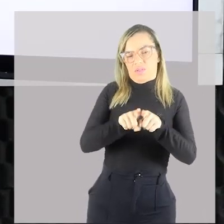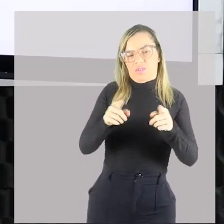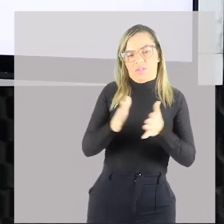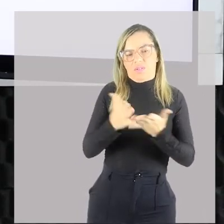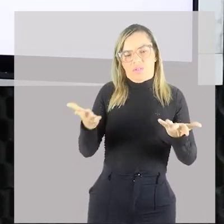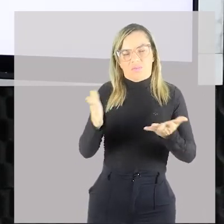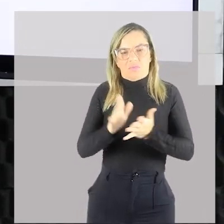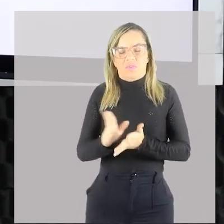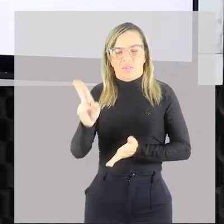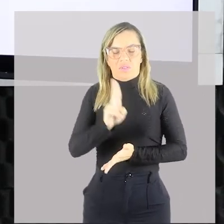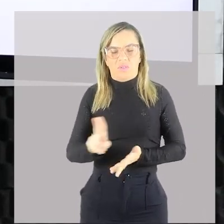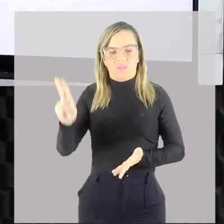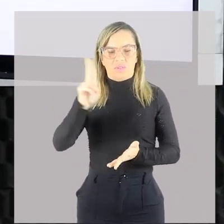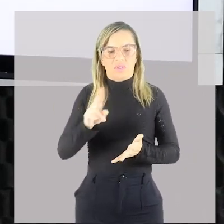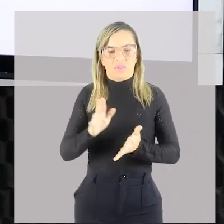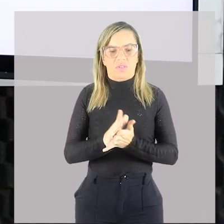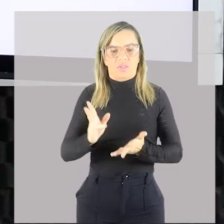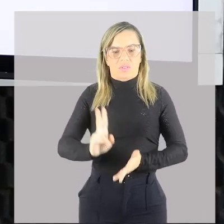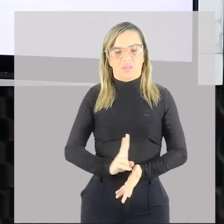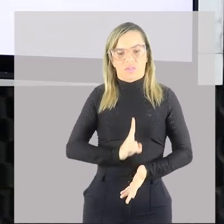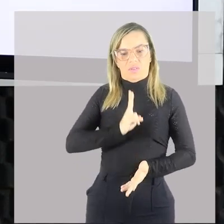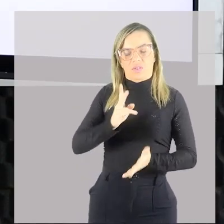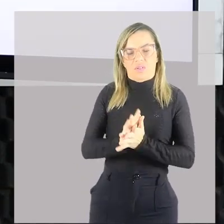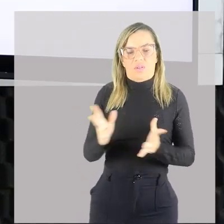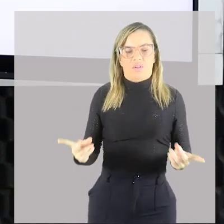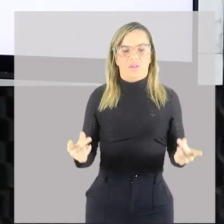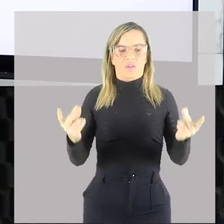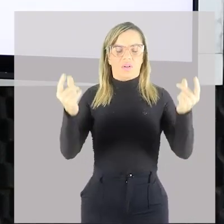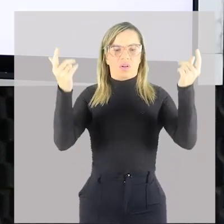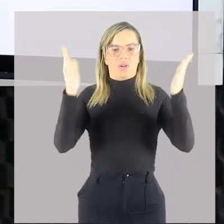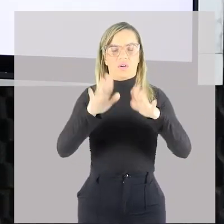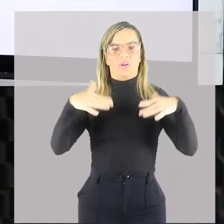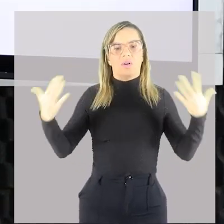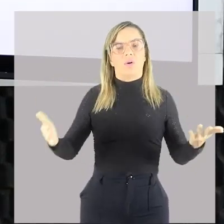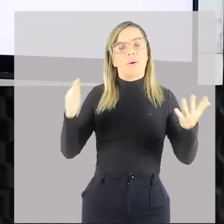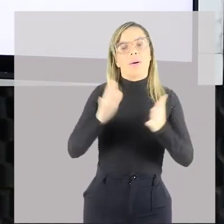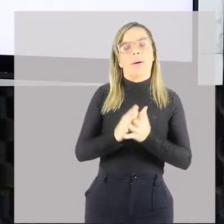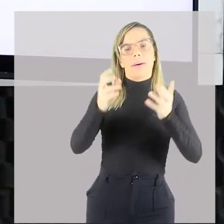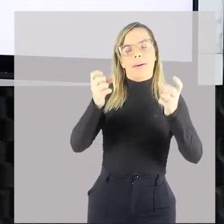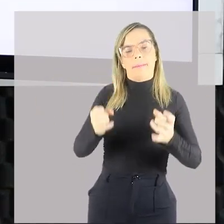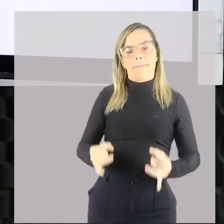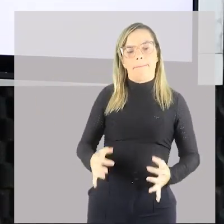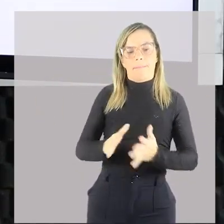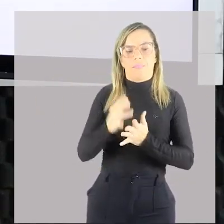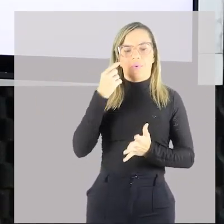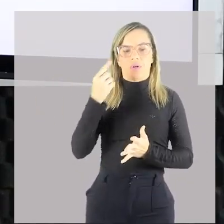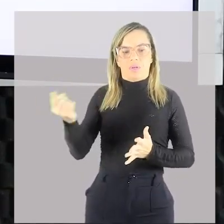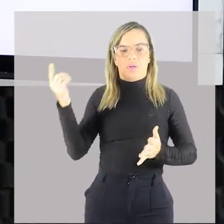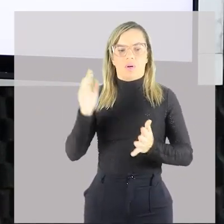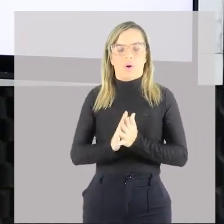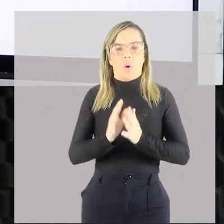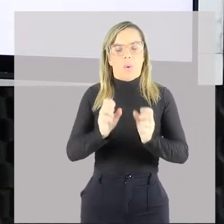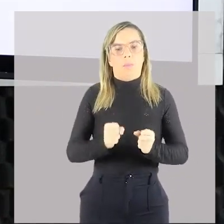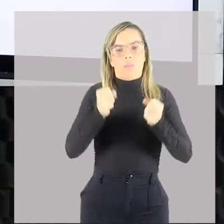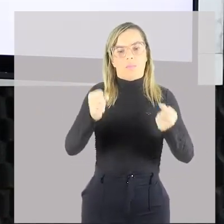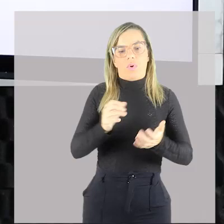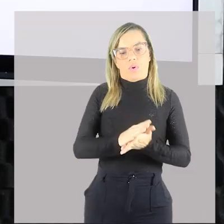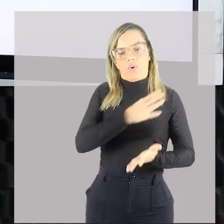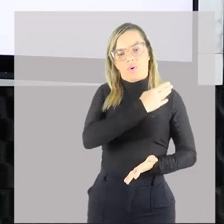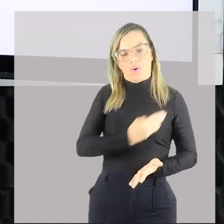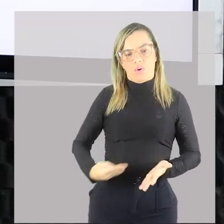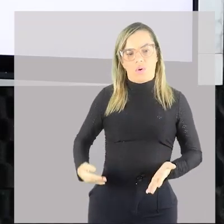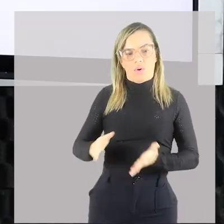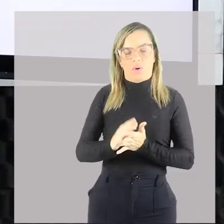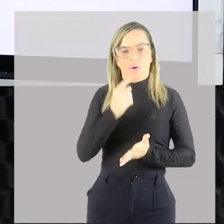útil, porque a virtude e a fortuna são, digamos assim, prerrogativas para o bom governante. Apesar